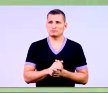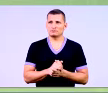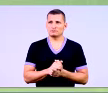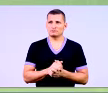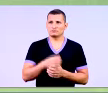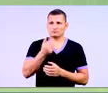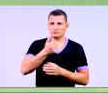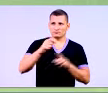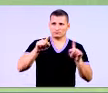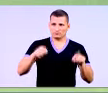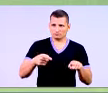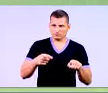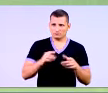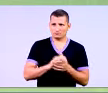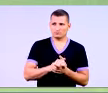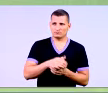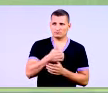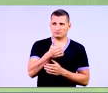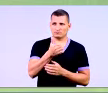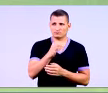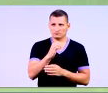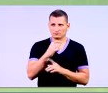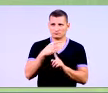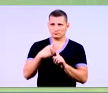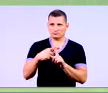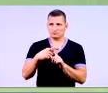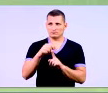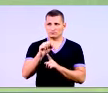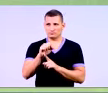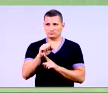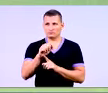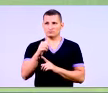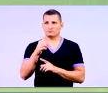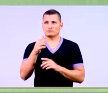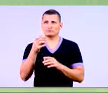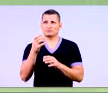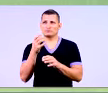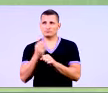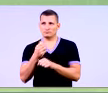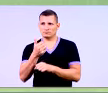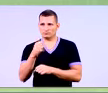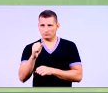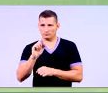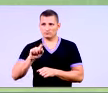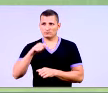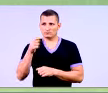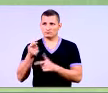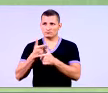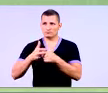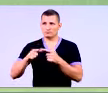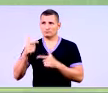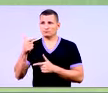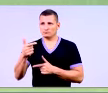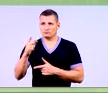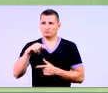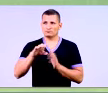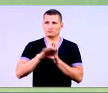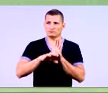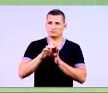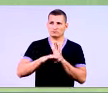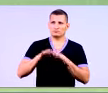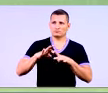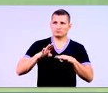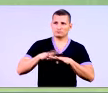parentes primeiro vou somar 10 com 8 vai dar 18 e aí sim eu vou dividir por dois o conceito matemático gente tá